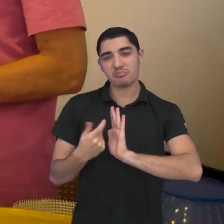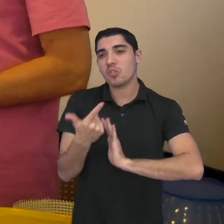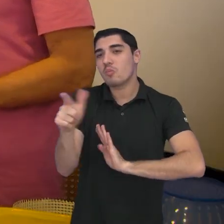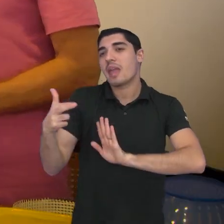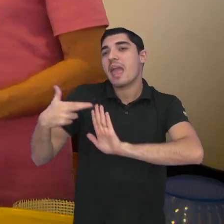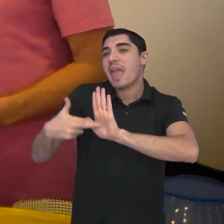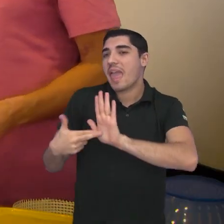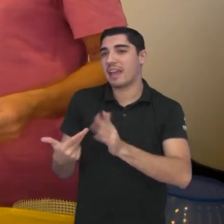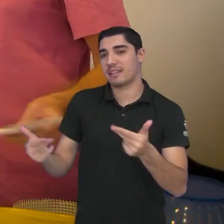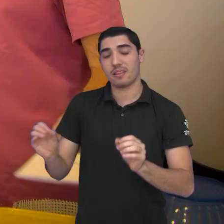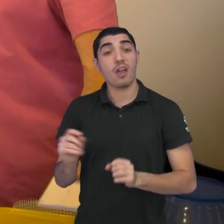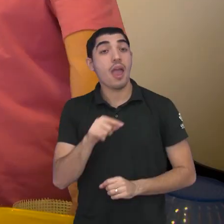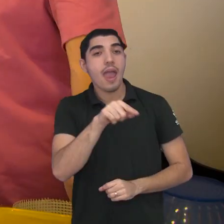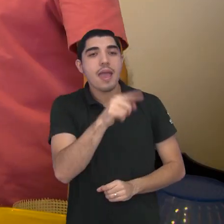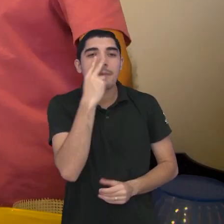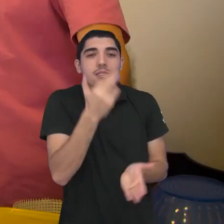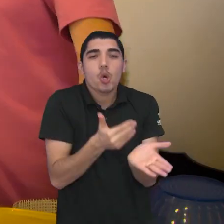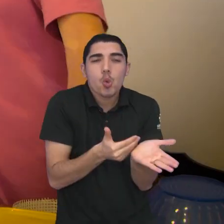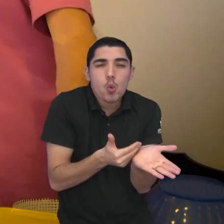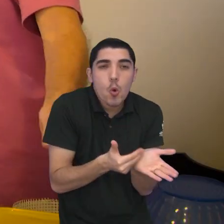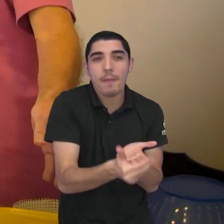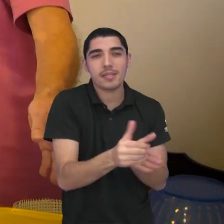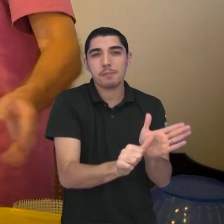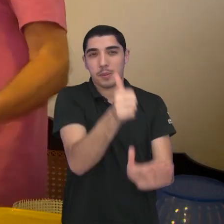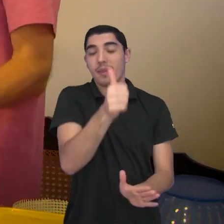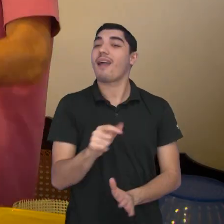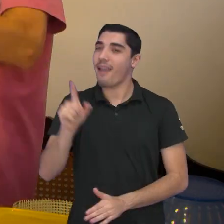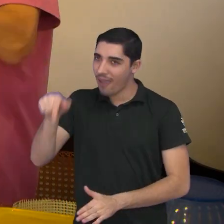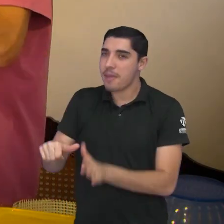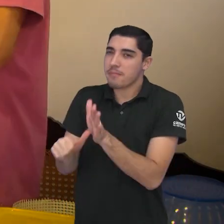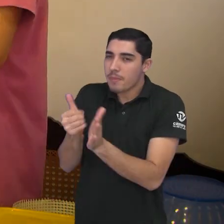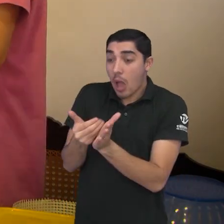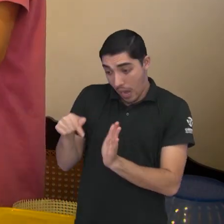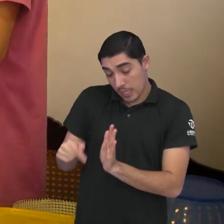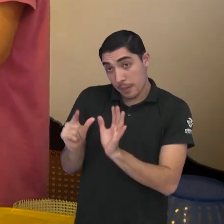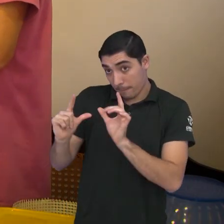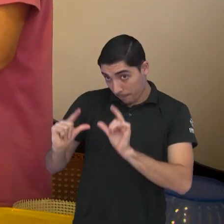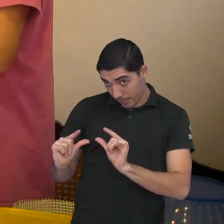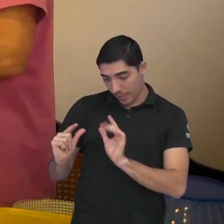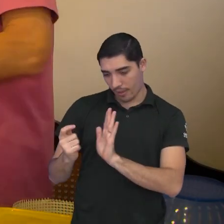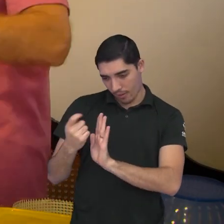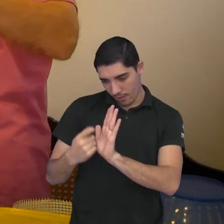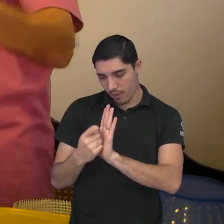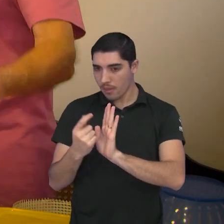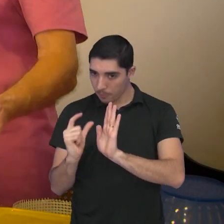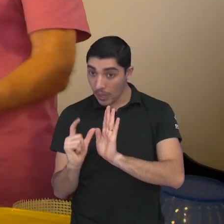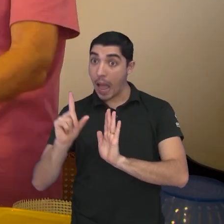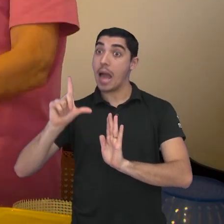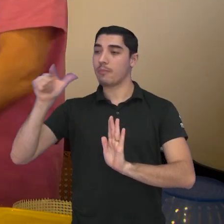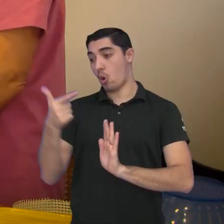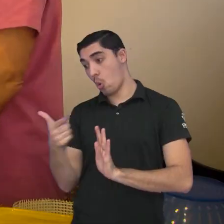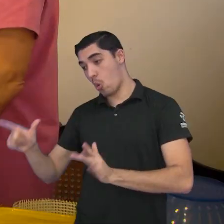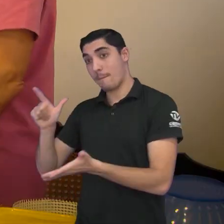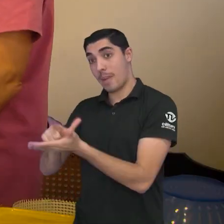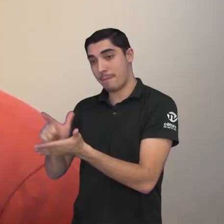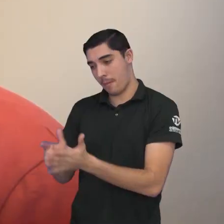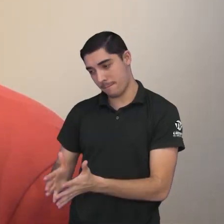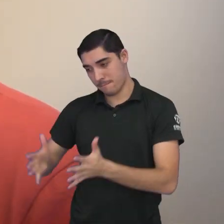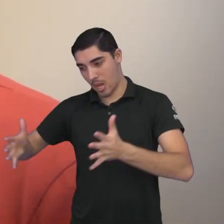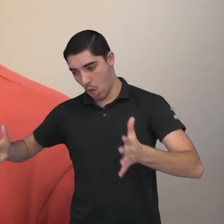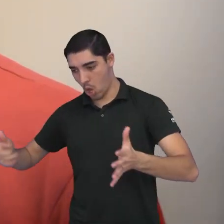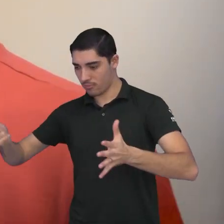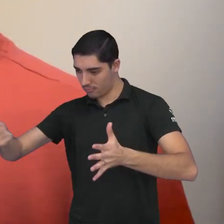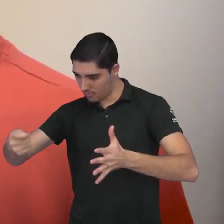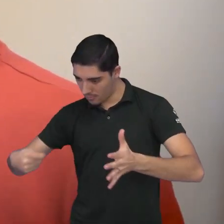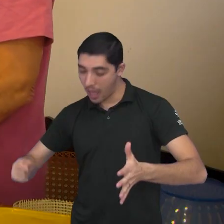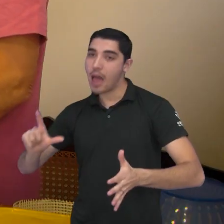embrião das suas obras? É o embrião. Tá em formato pequeno aqui, mas depois eu passo para um outro papel maior e depois também eu passo para o suporte que é de madeira, neste